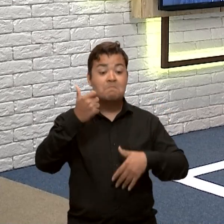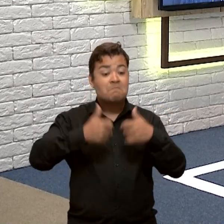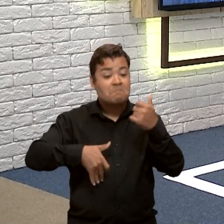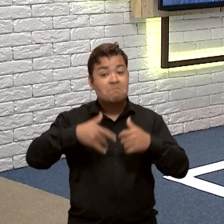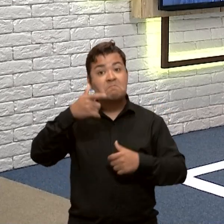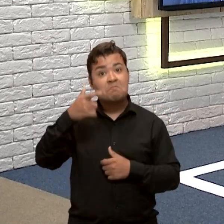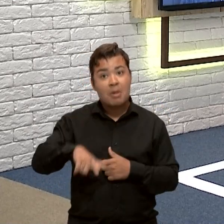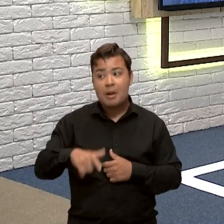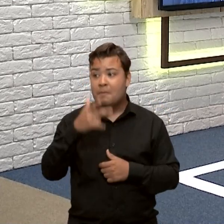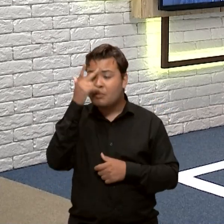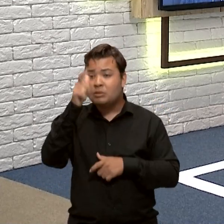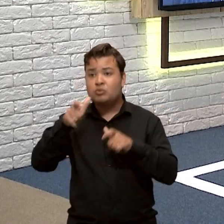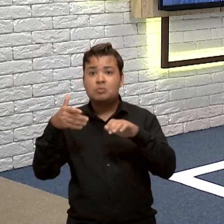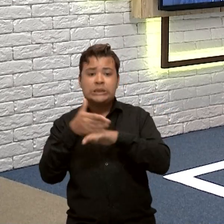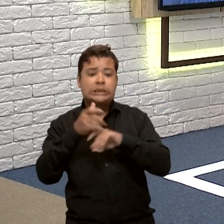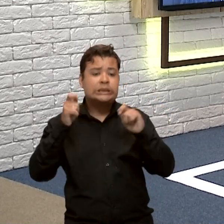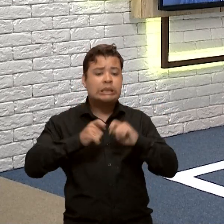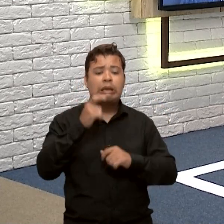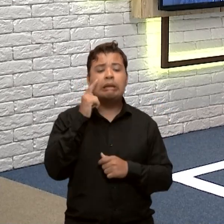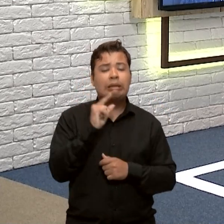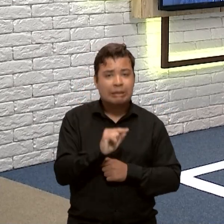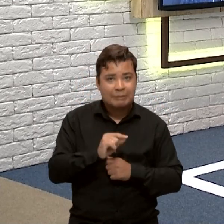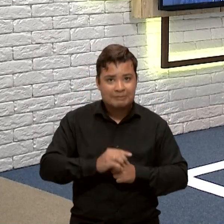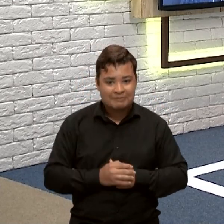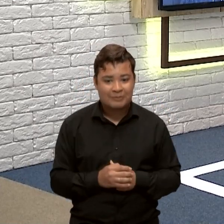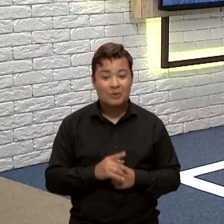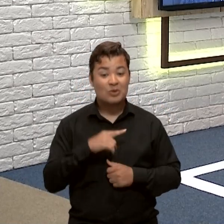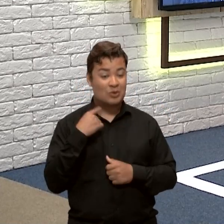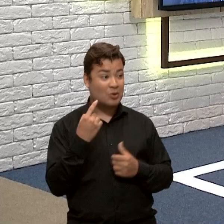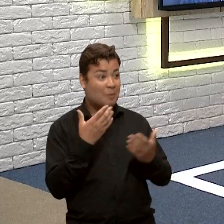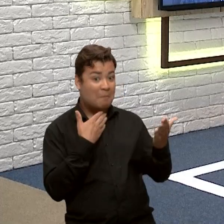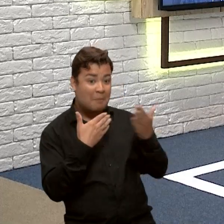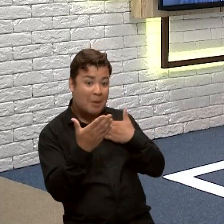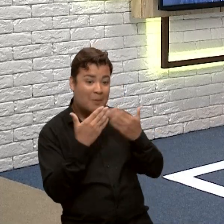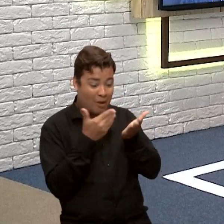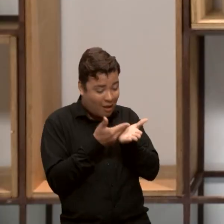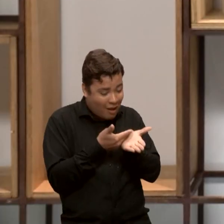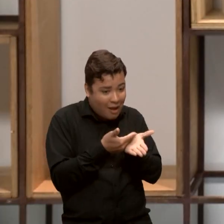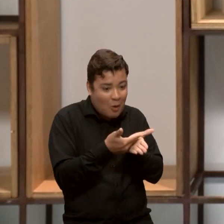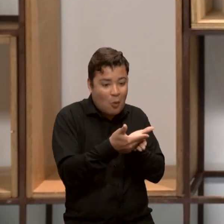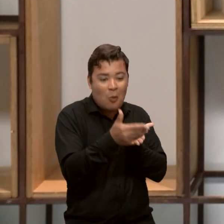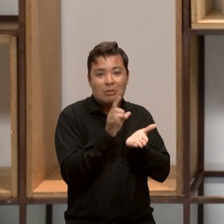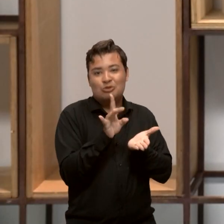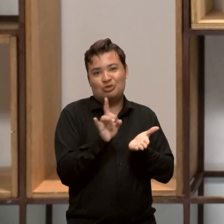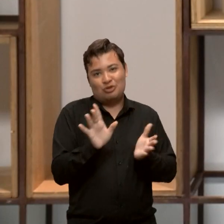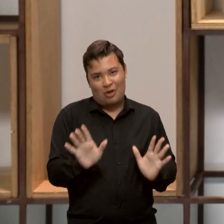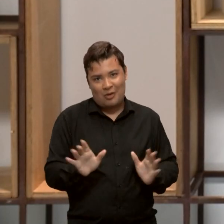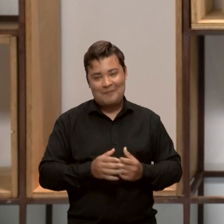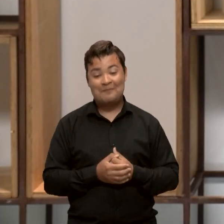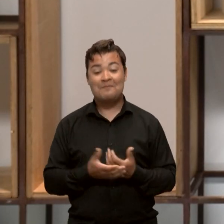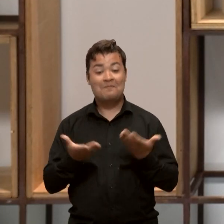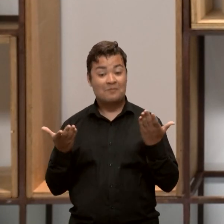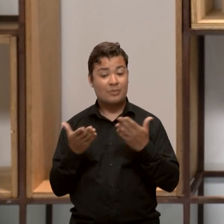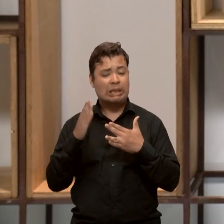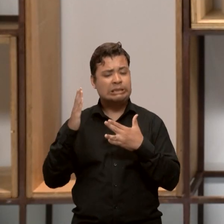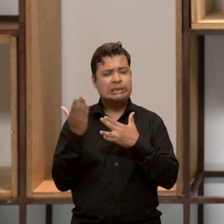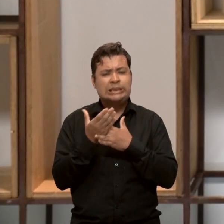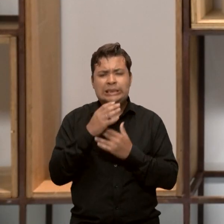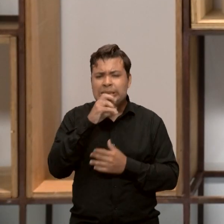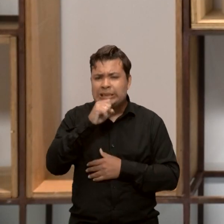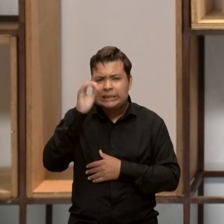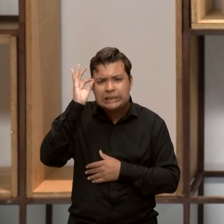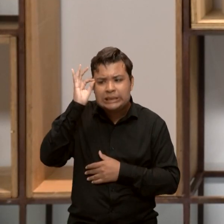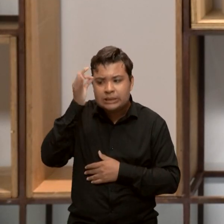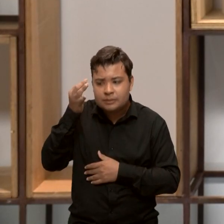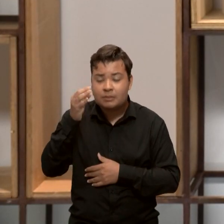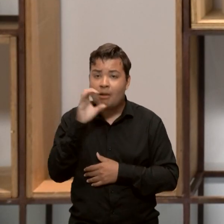pode participar e tudo mais. A nossa conversa está só começando. A gente vai agora para um intervalo super